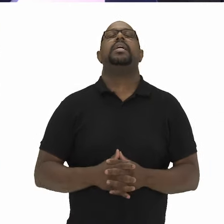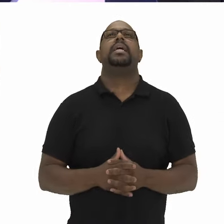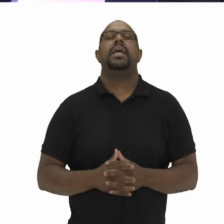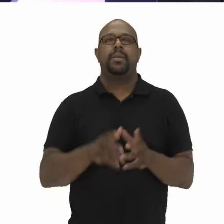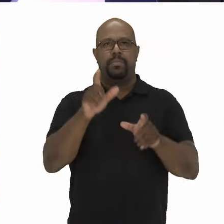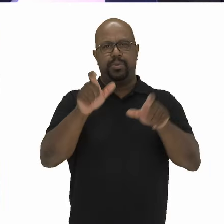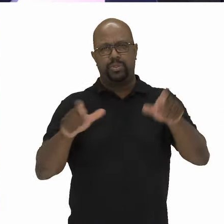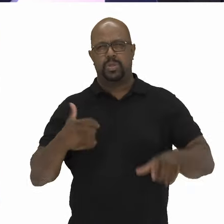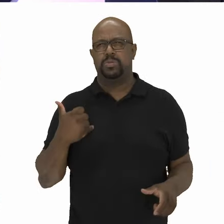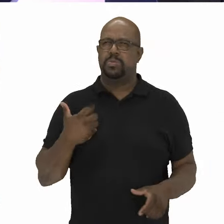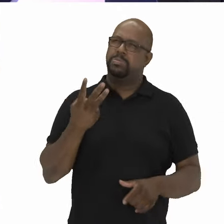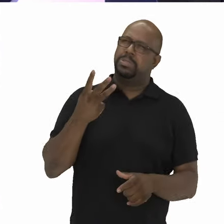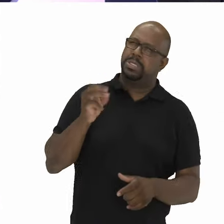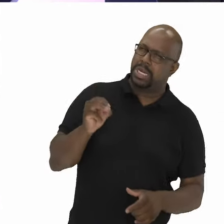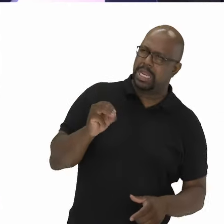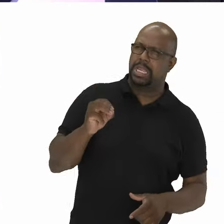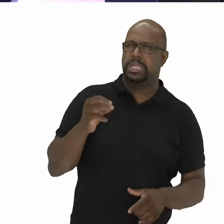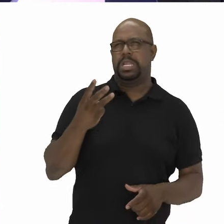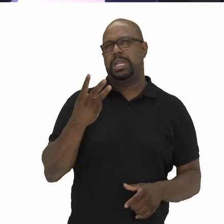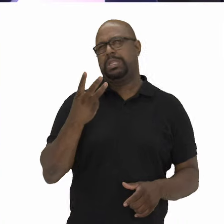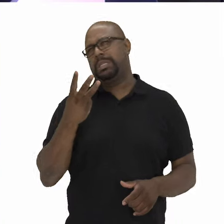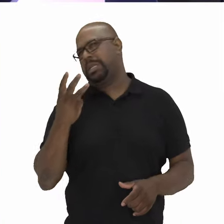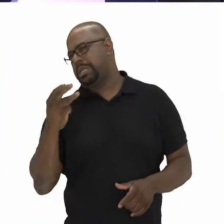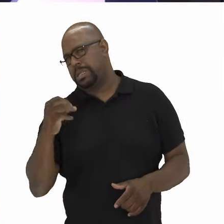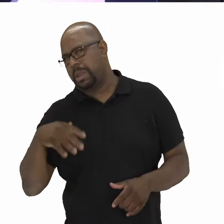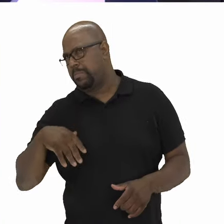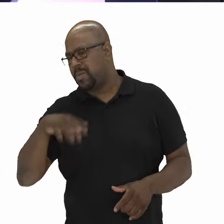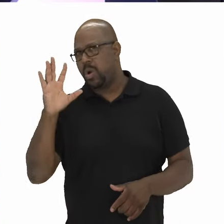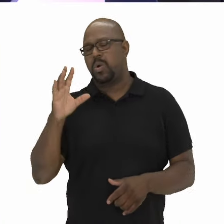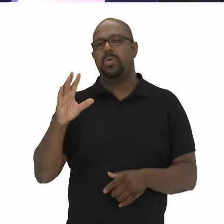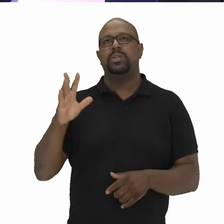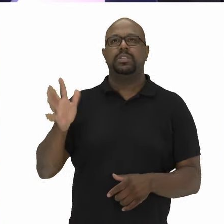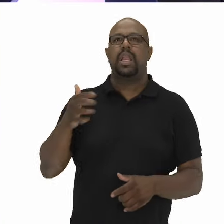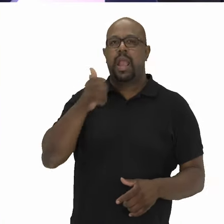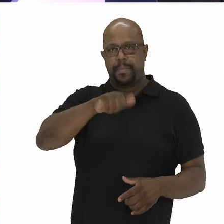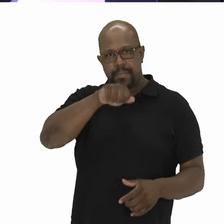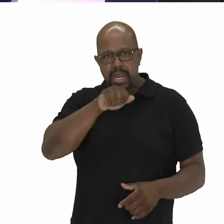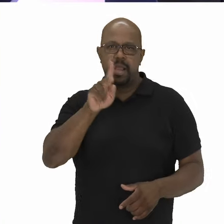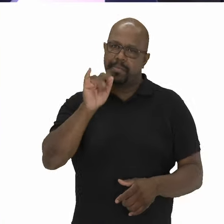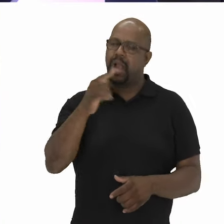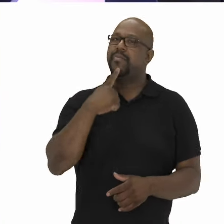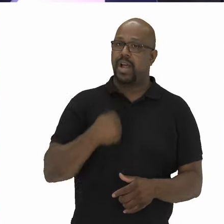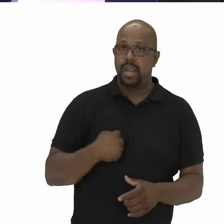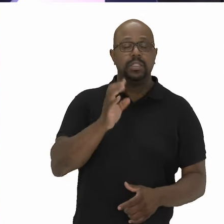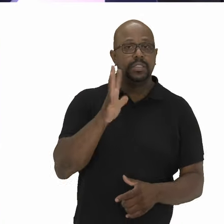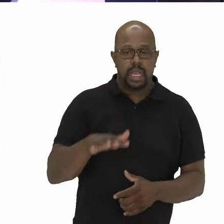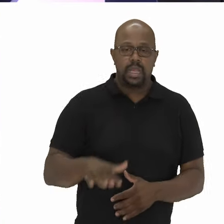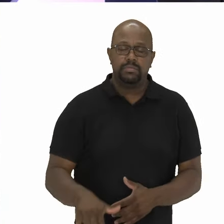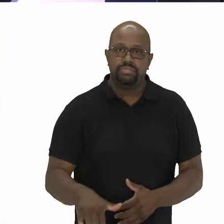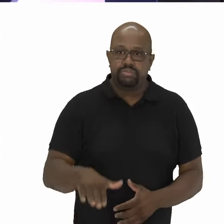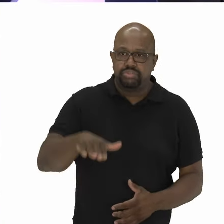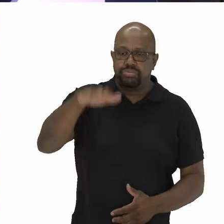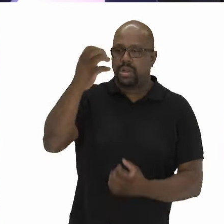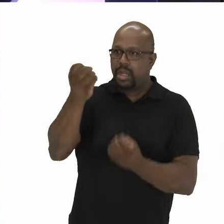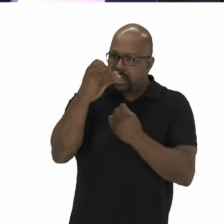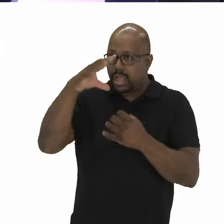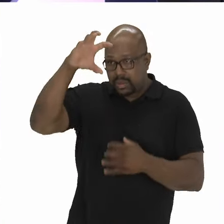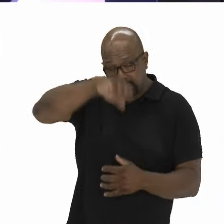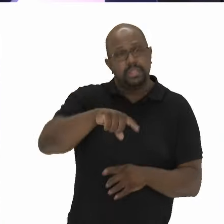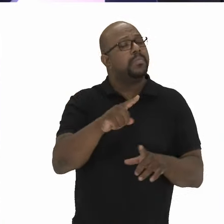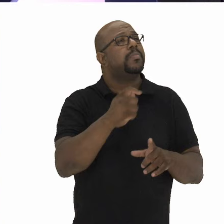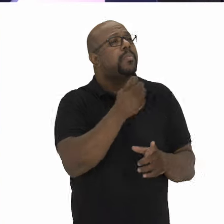hoje pessoas com 30 anos 30 e poucos anos que os pais me dizem as mães me dizem que foram criados a partir